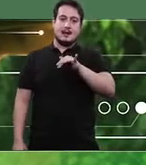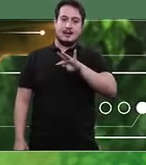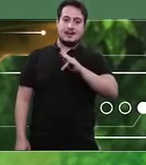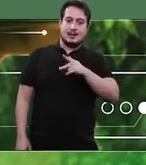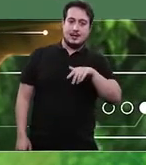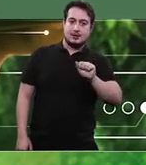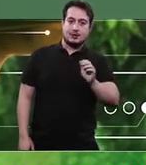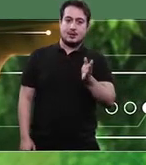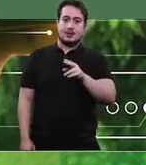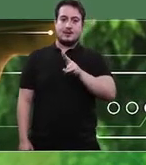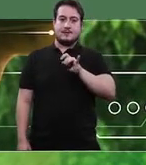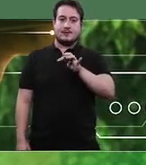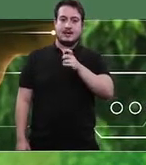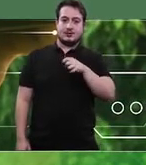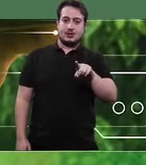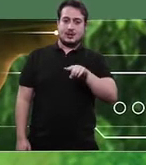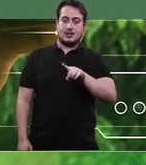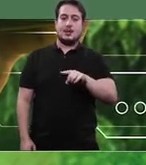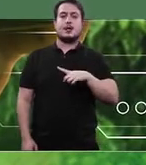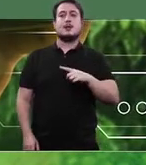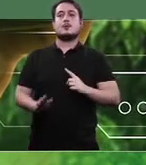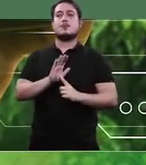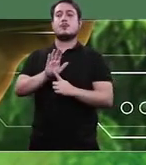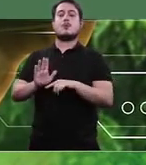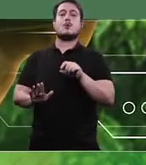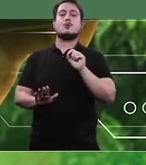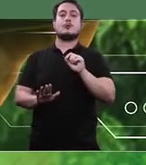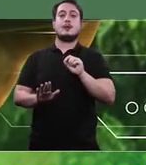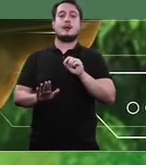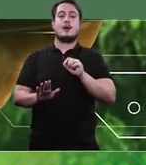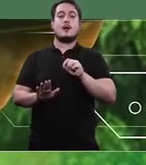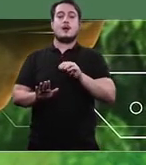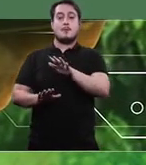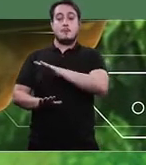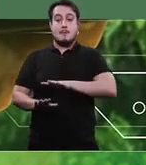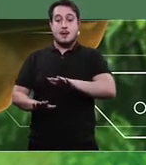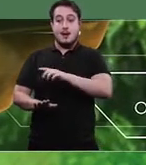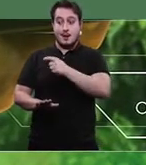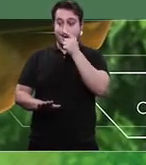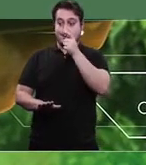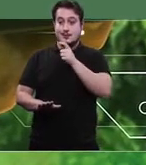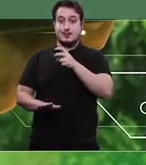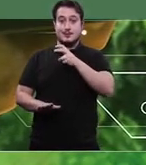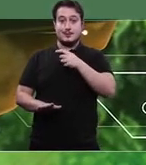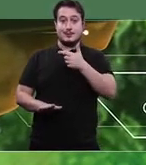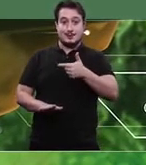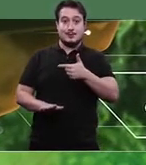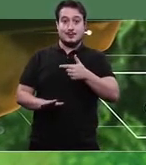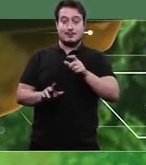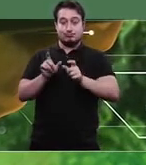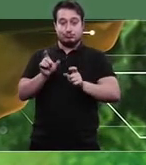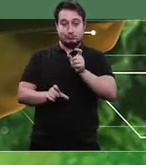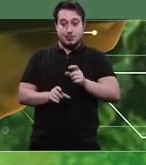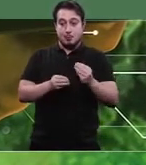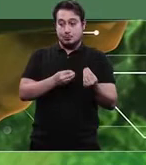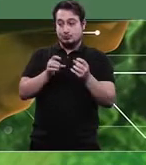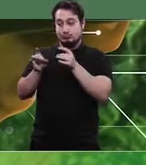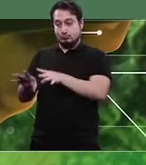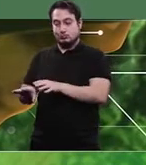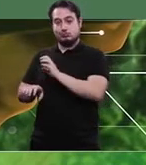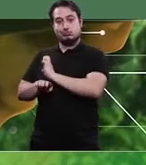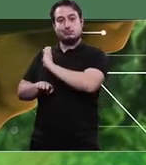o Vietnã se destacou muito como um mercado interessante para esses 52 produtos da Amazônia Legal que poderiam estar